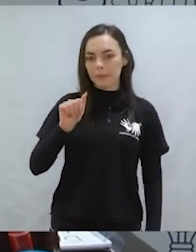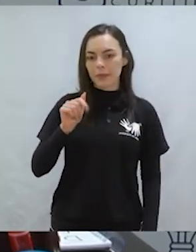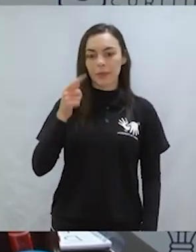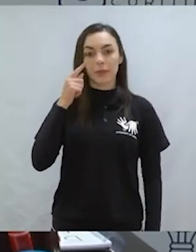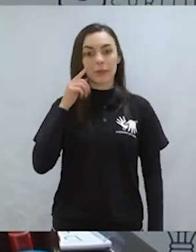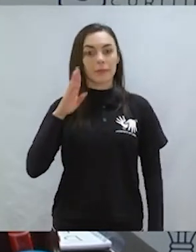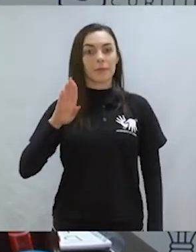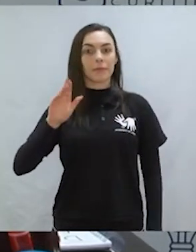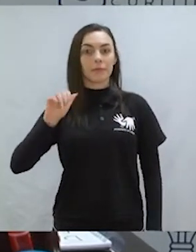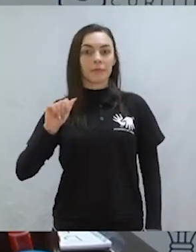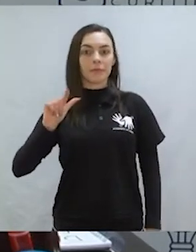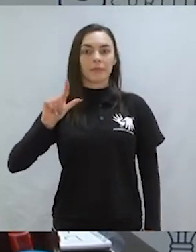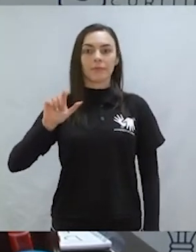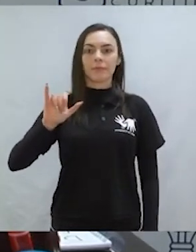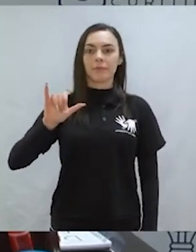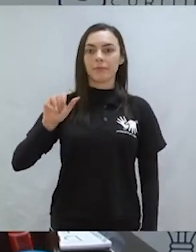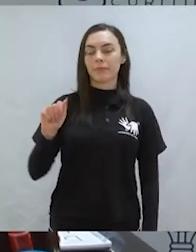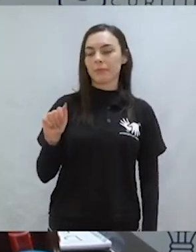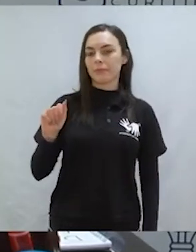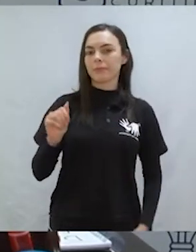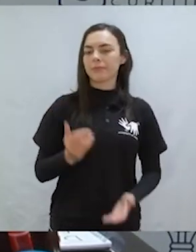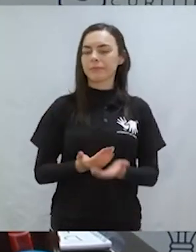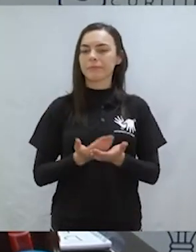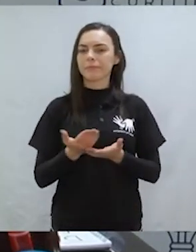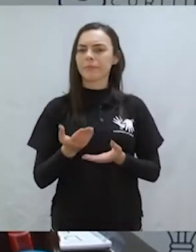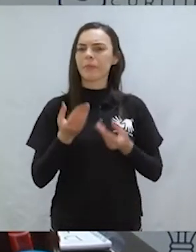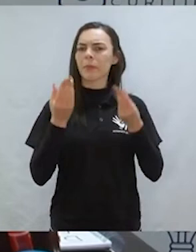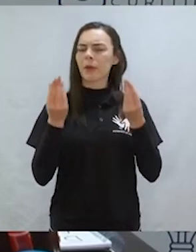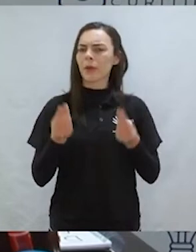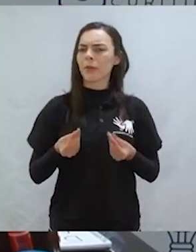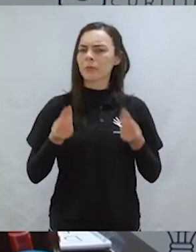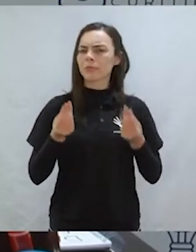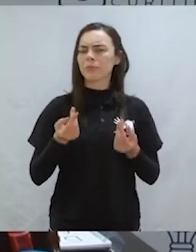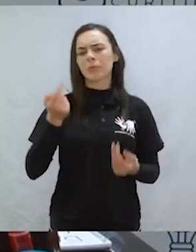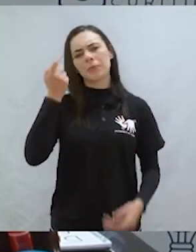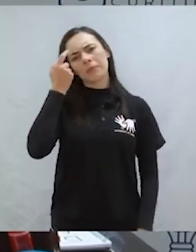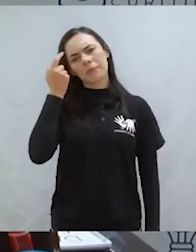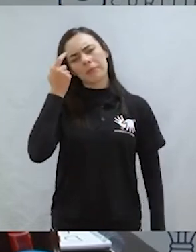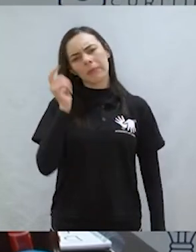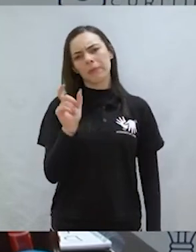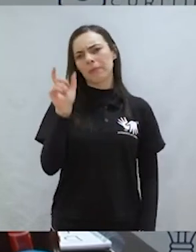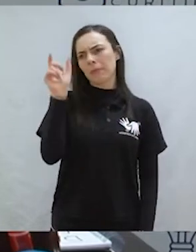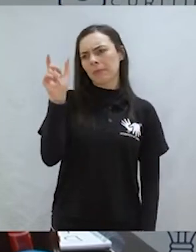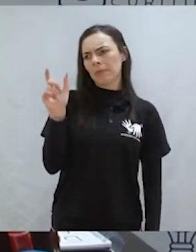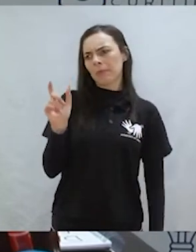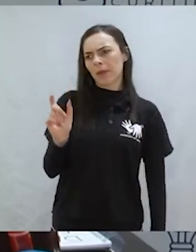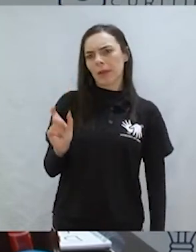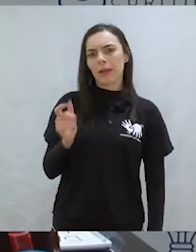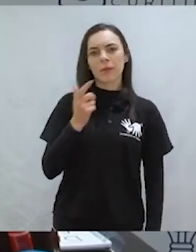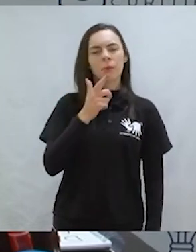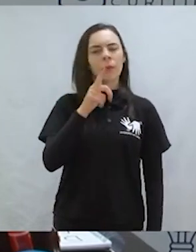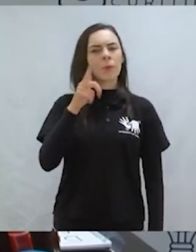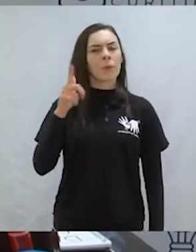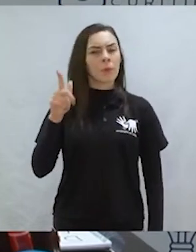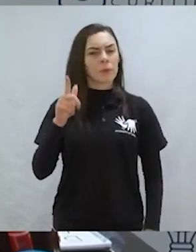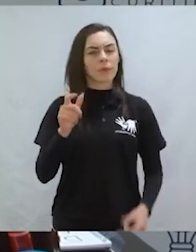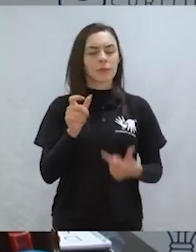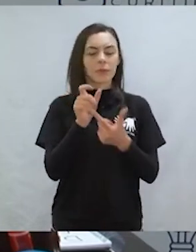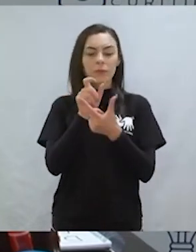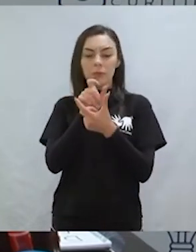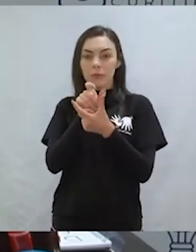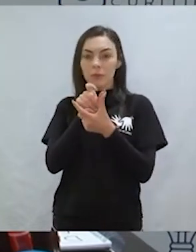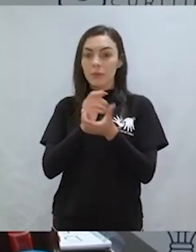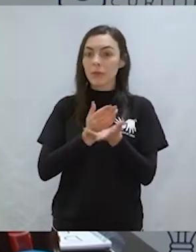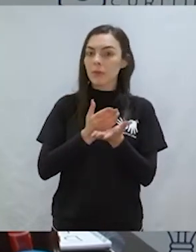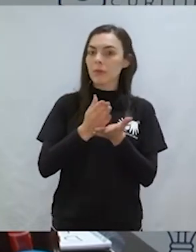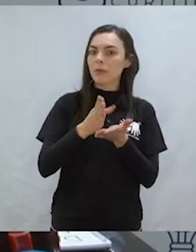ó, baleia. Nós vamos pensar agora em outras palavras que também